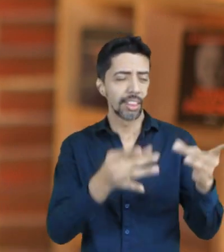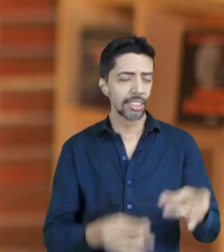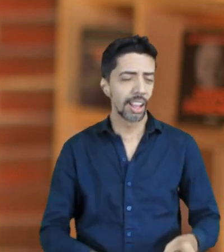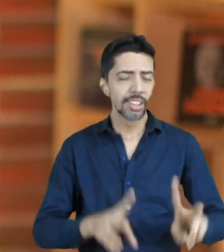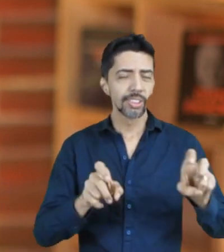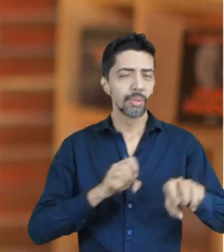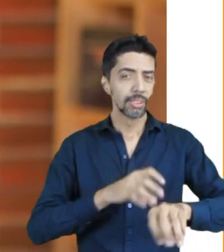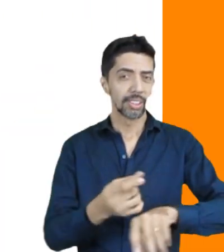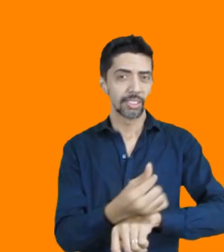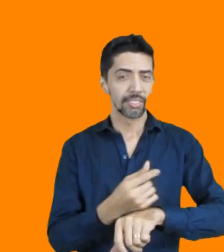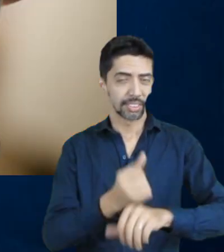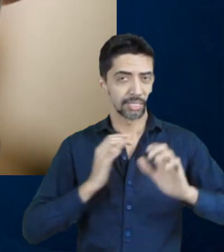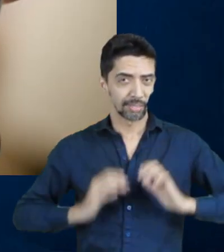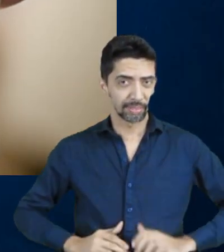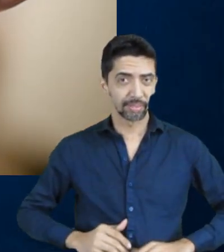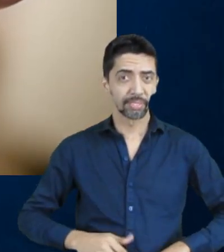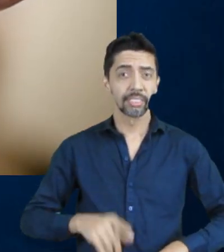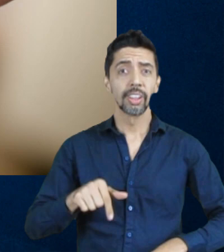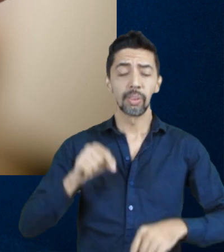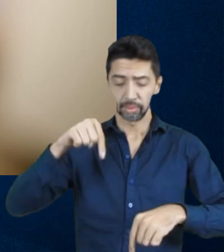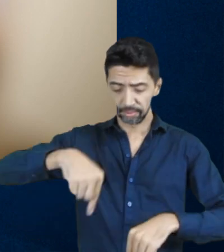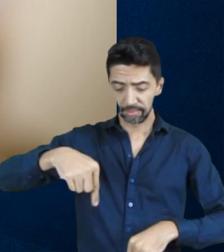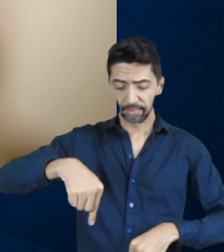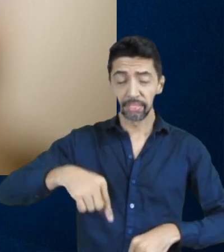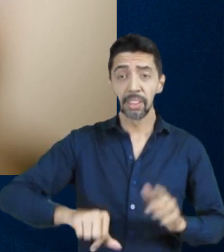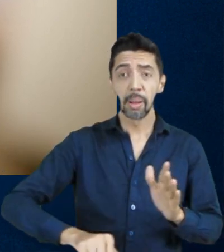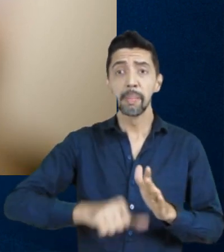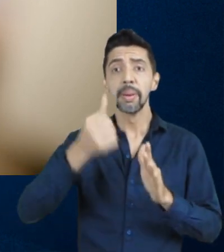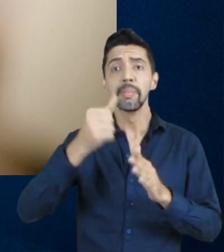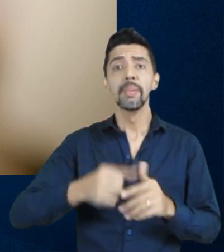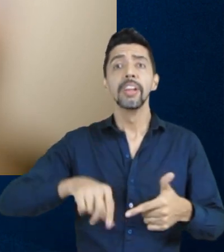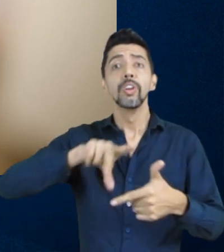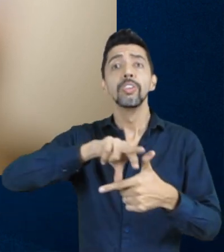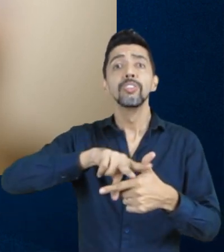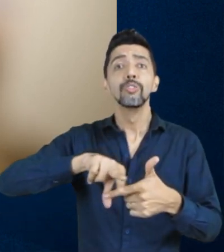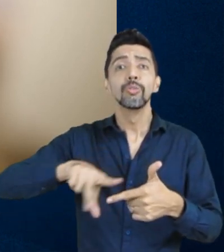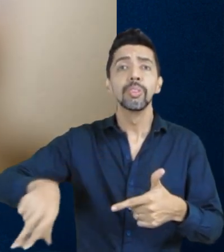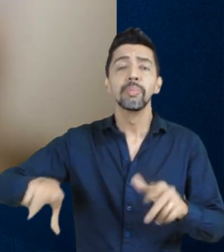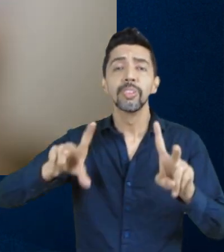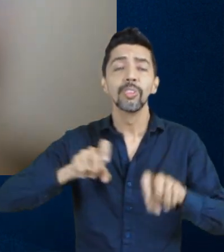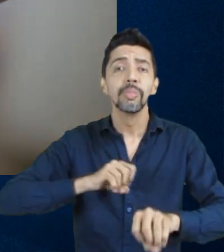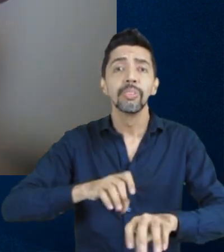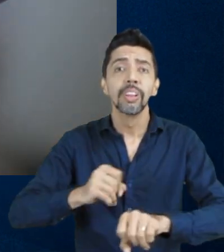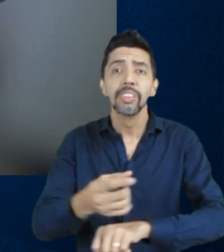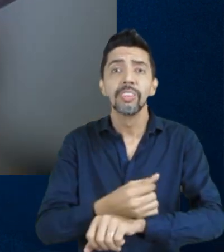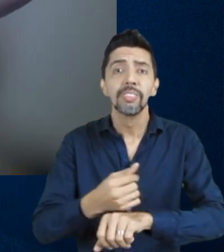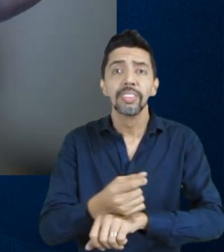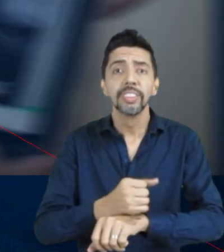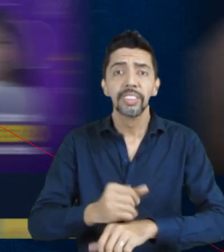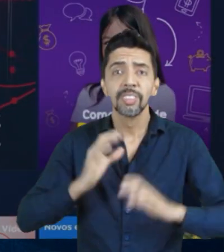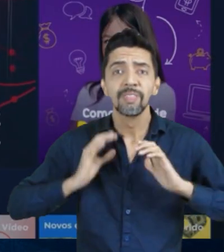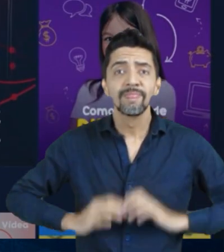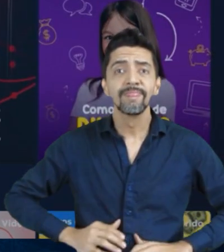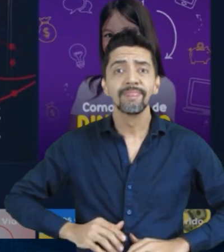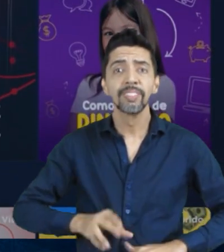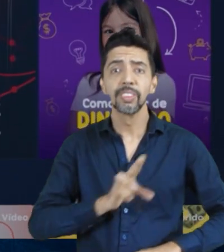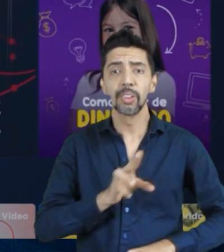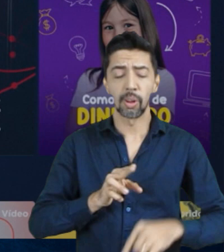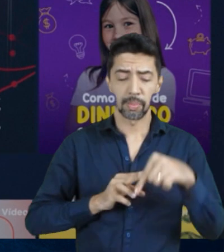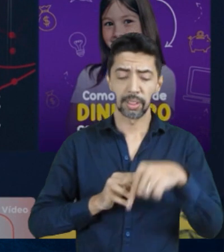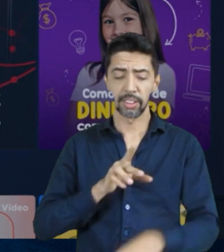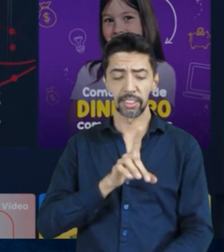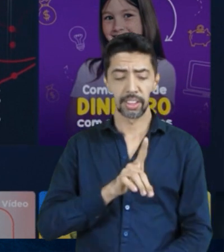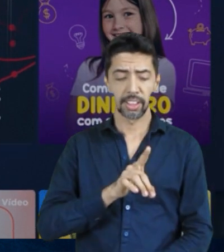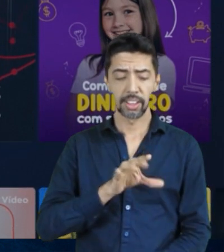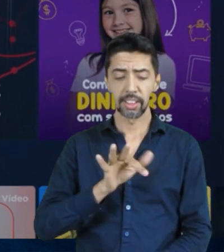Educação do comportamento financeiro primeiro streaming de Educação do comportamento financeiro de flix vou deixar aqui na descrição para